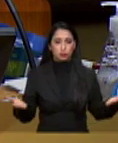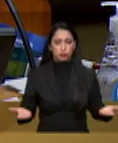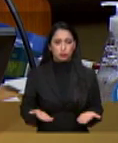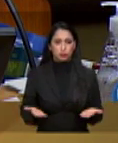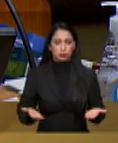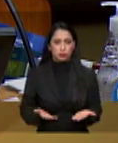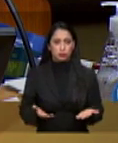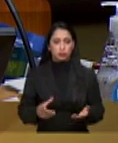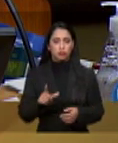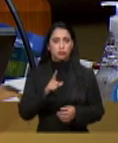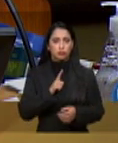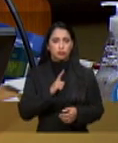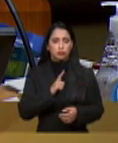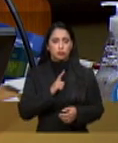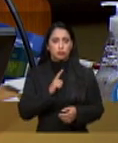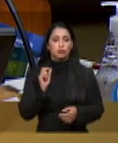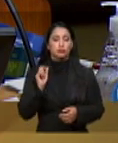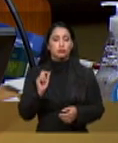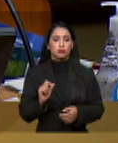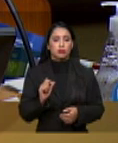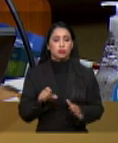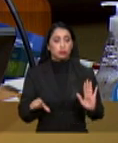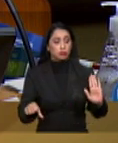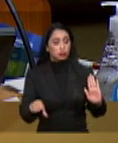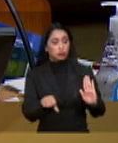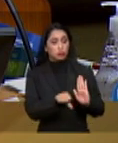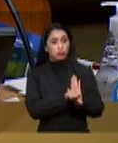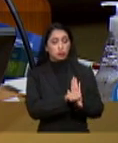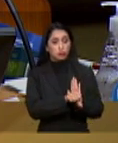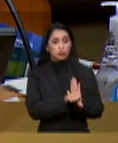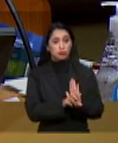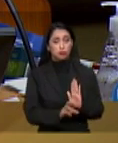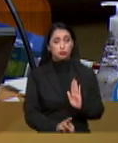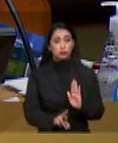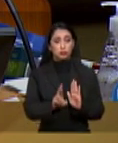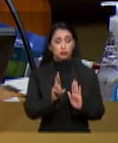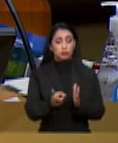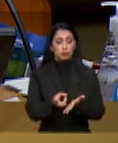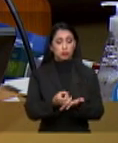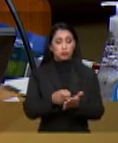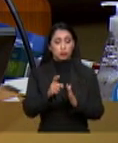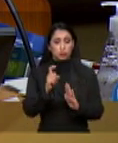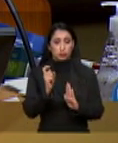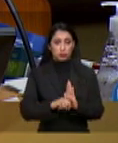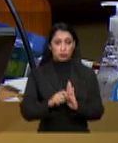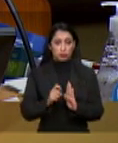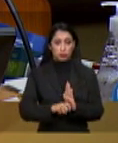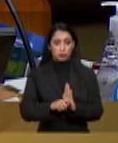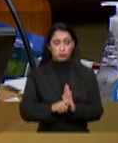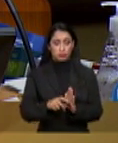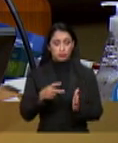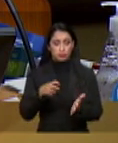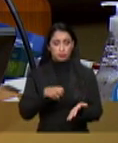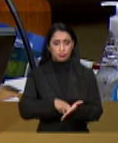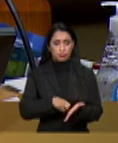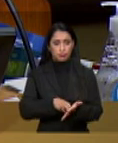um caráter eminentemente criminal para a representação fiscal para fins